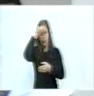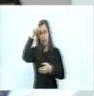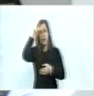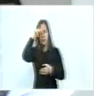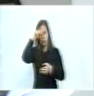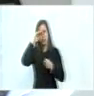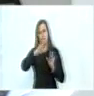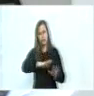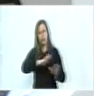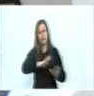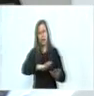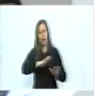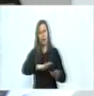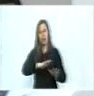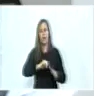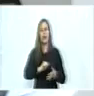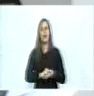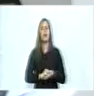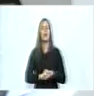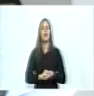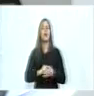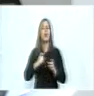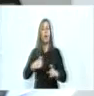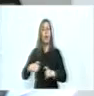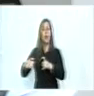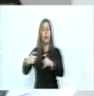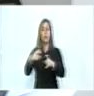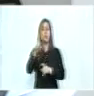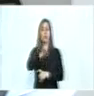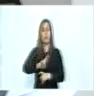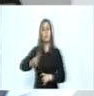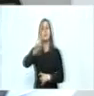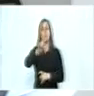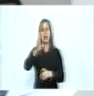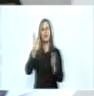nos respectivos locais onde serão utilizados.